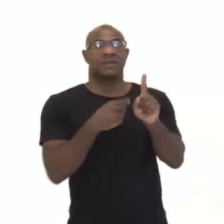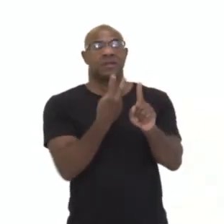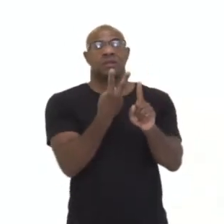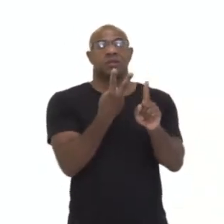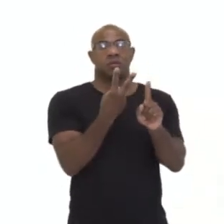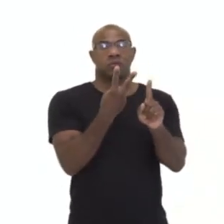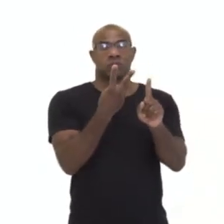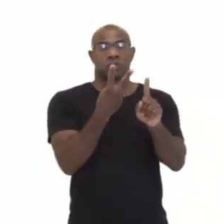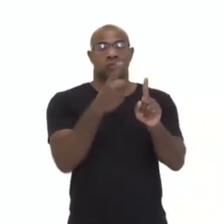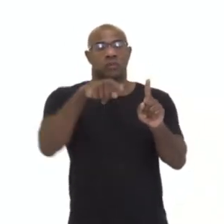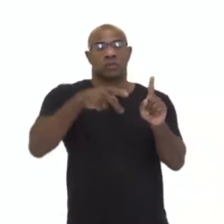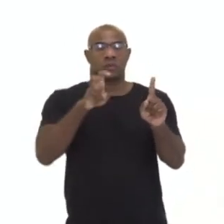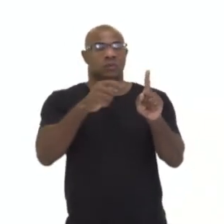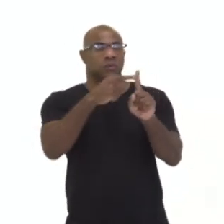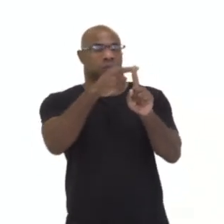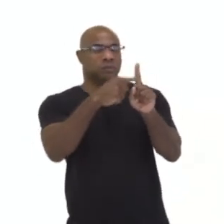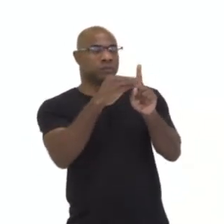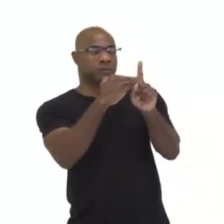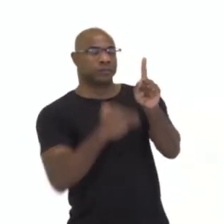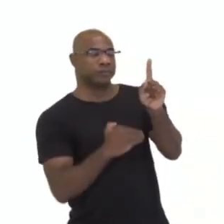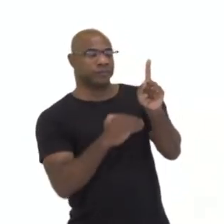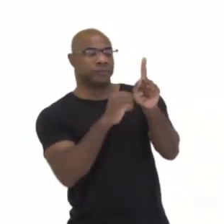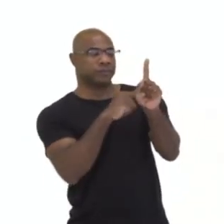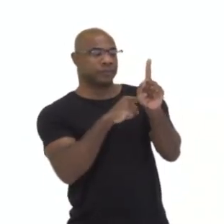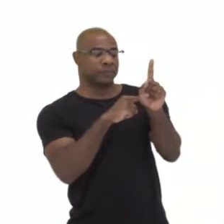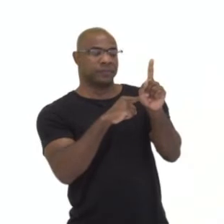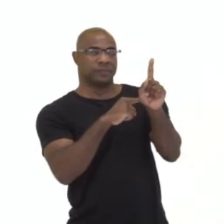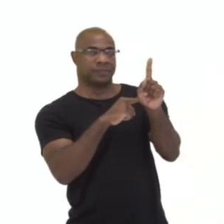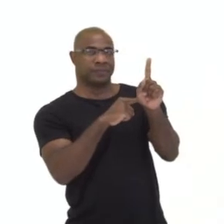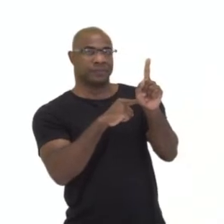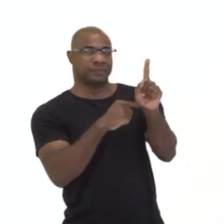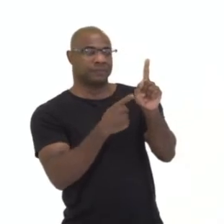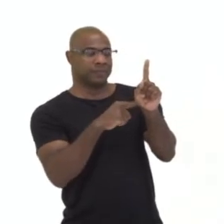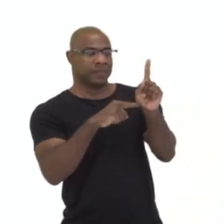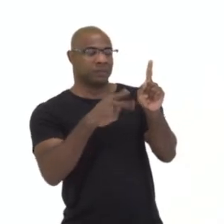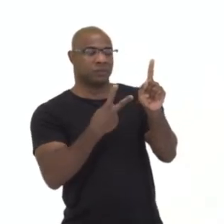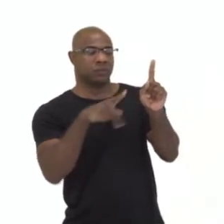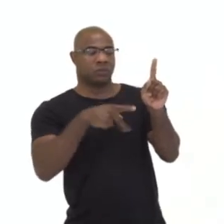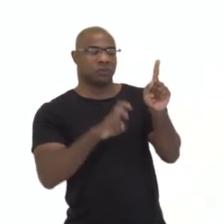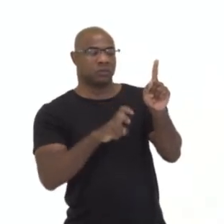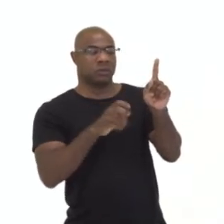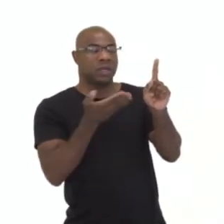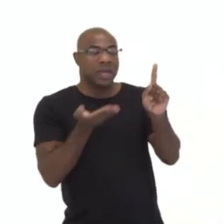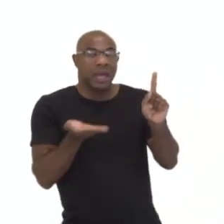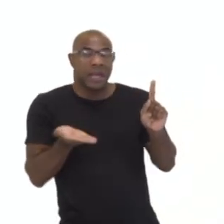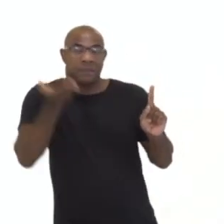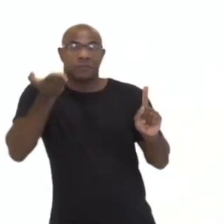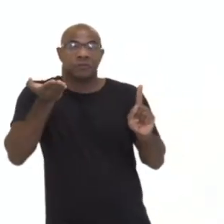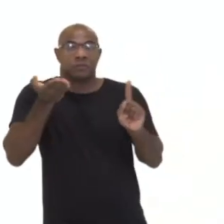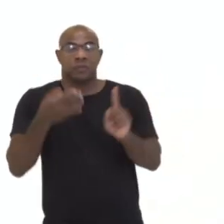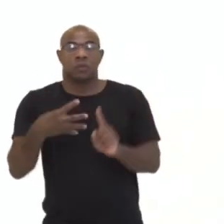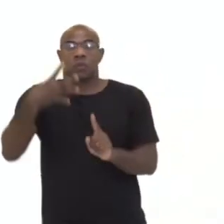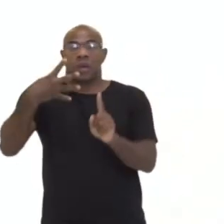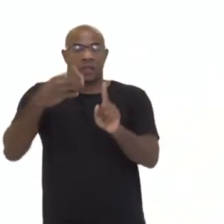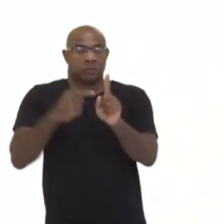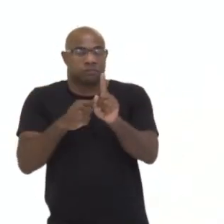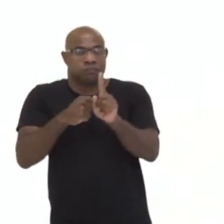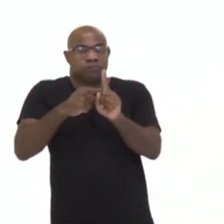graus abaixo de zero, menos 2,5 e subiu 4 graus, mais